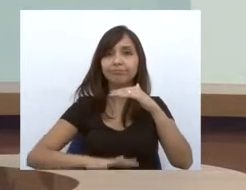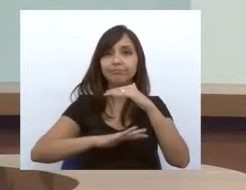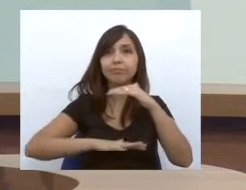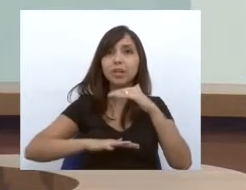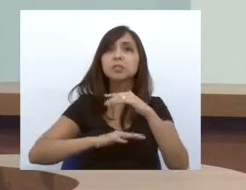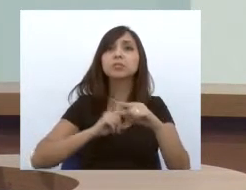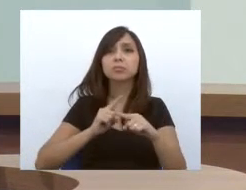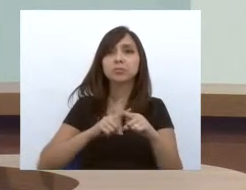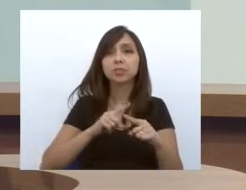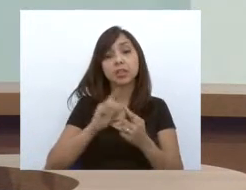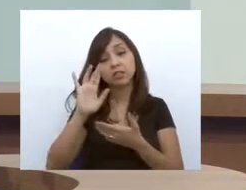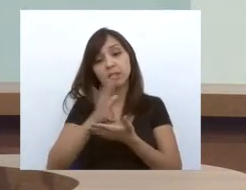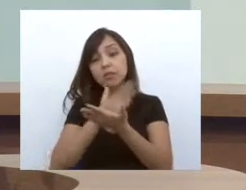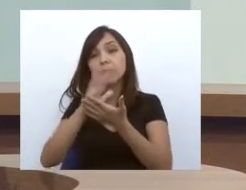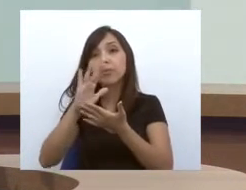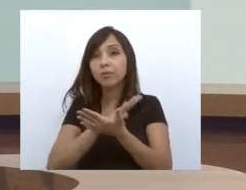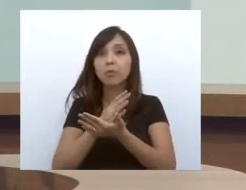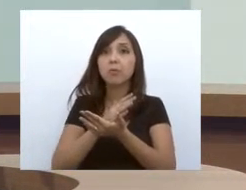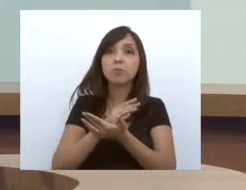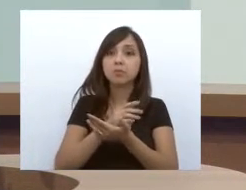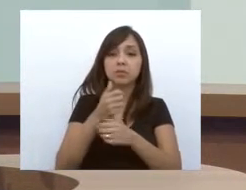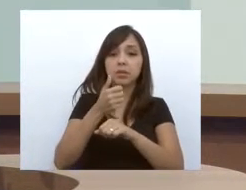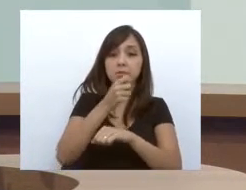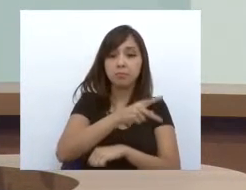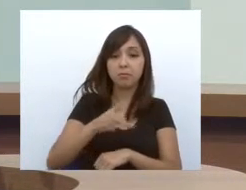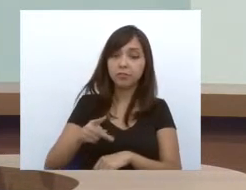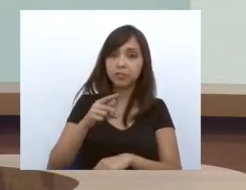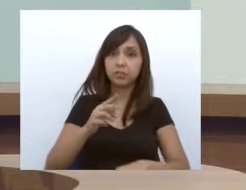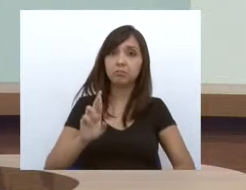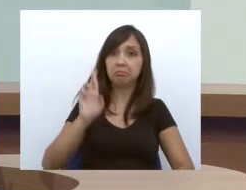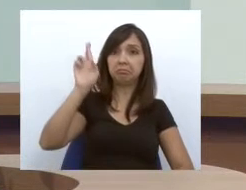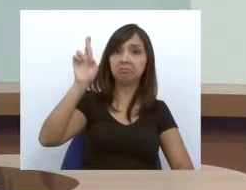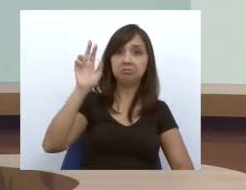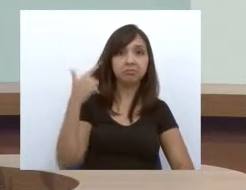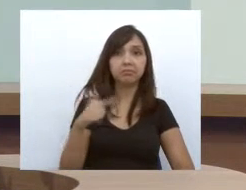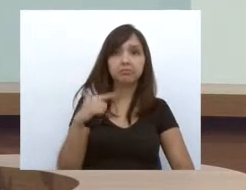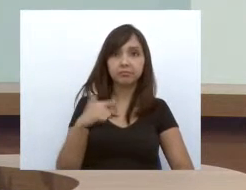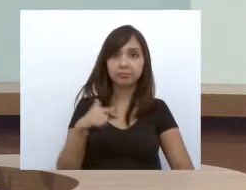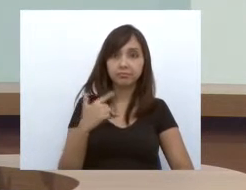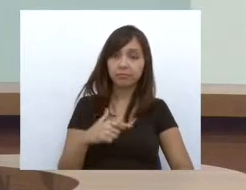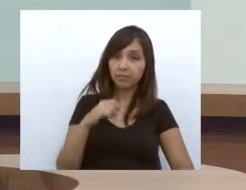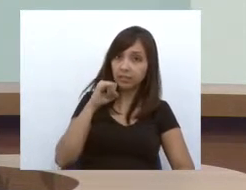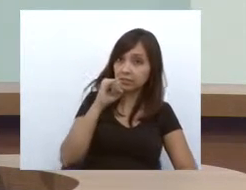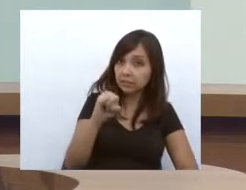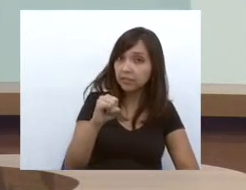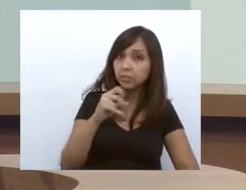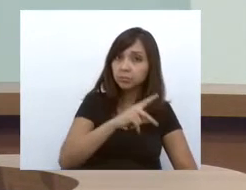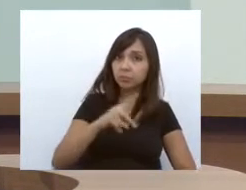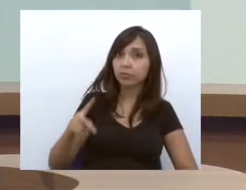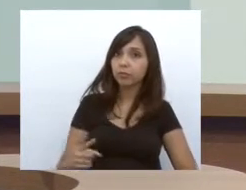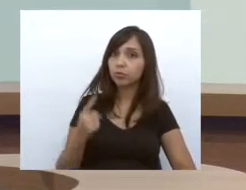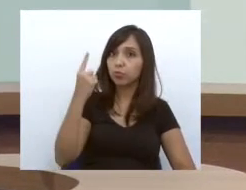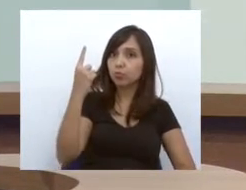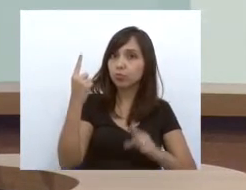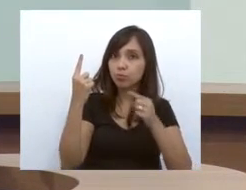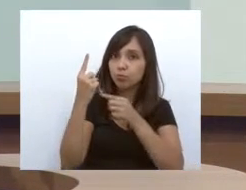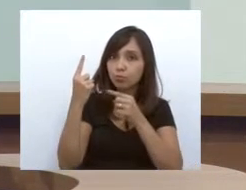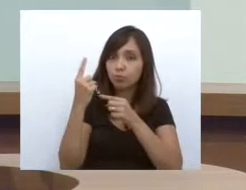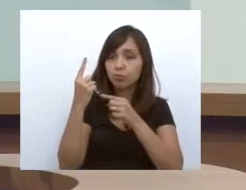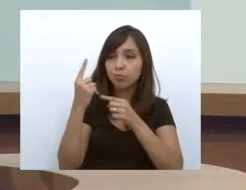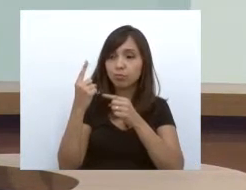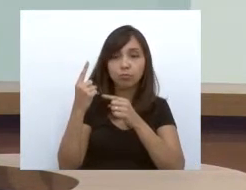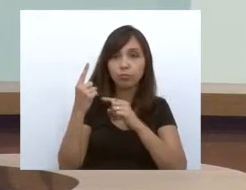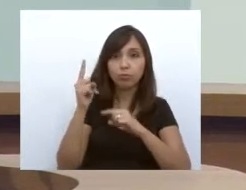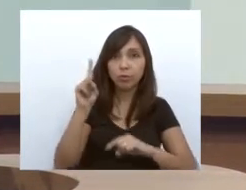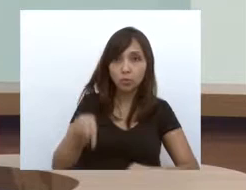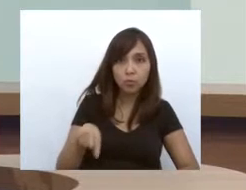que para alguns já não é mais autoridade. Se um professor ou uma professora não